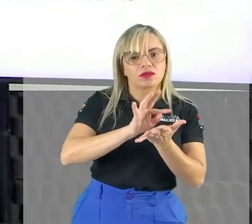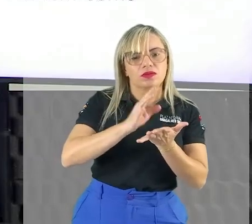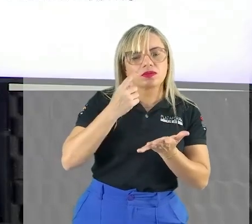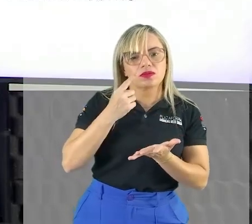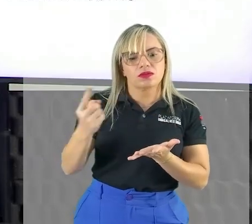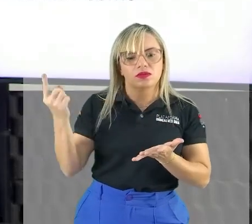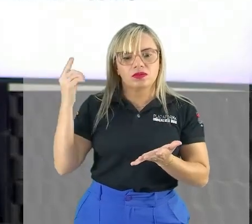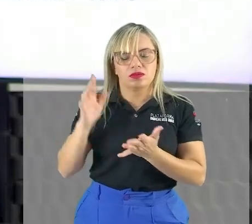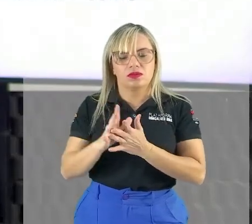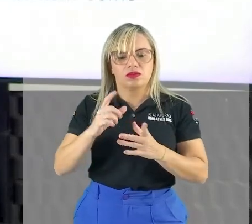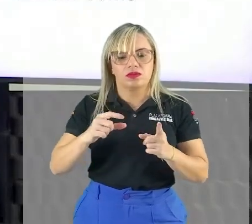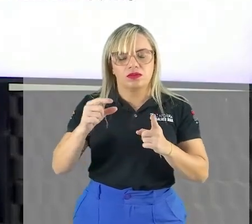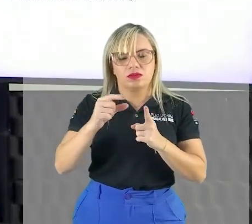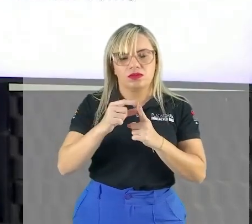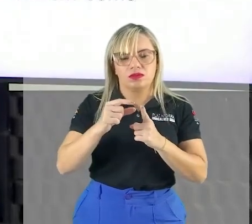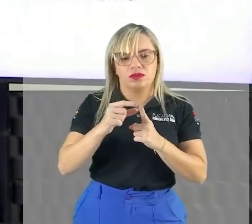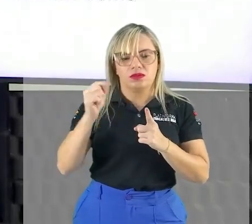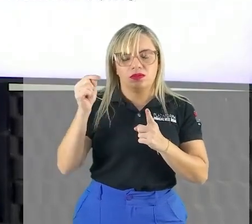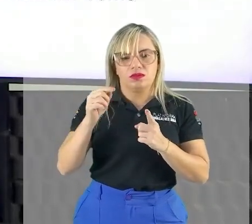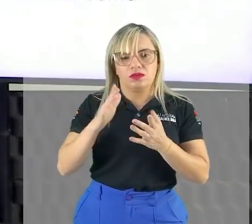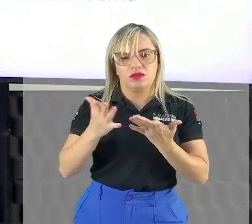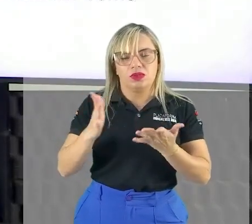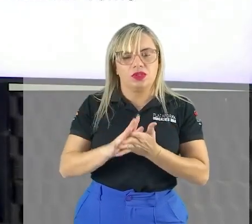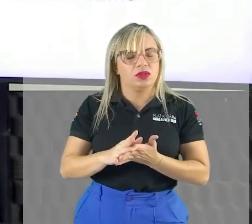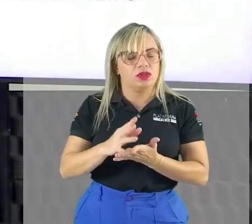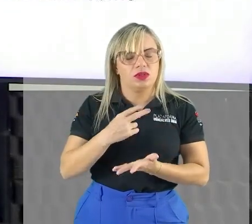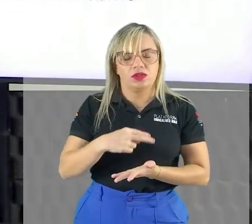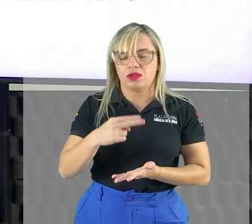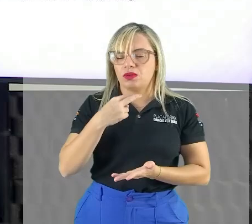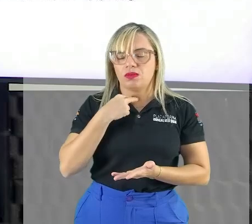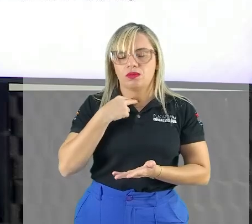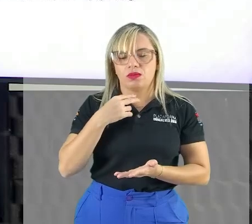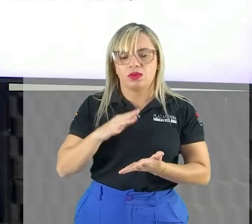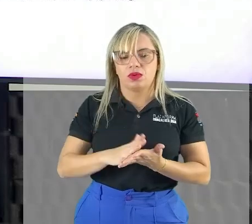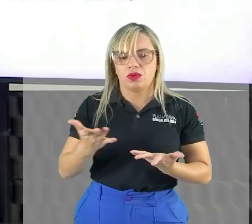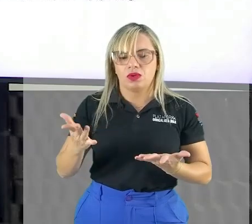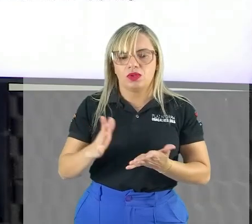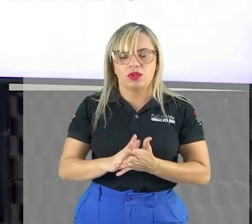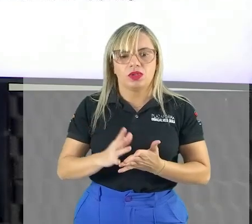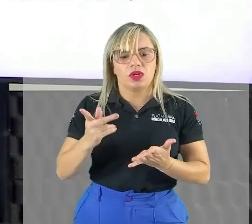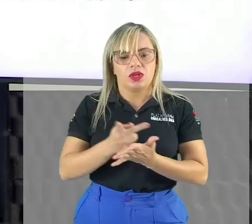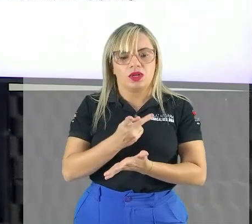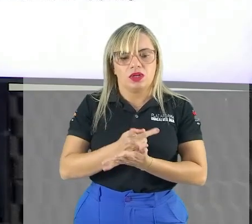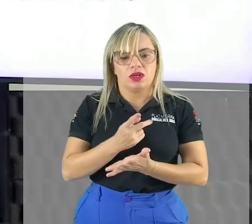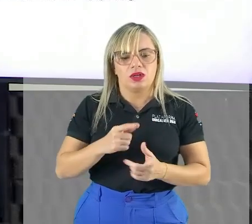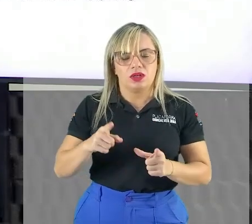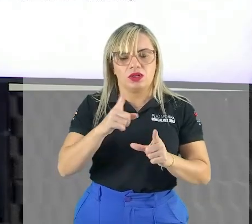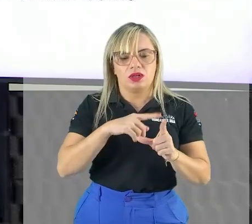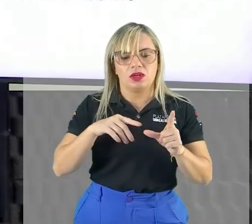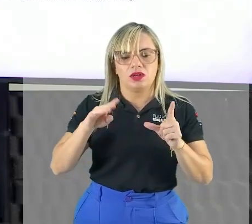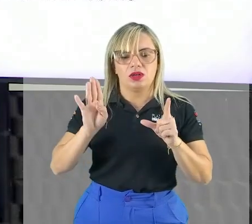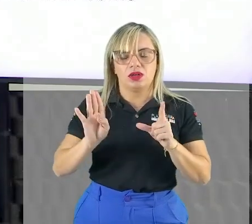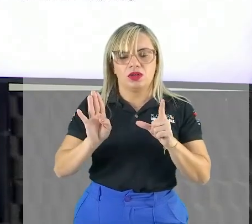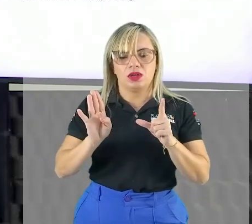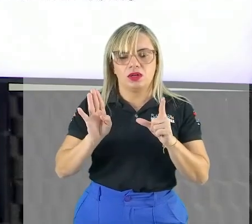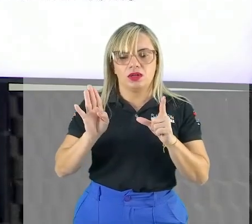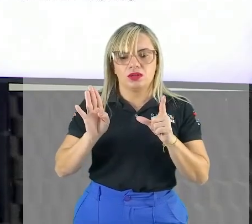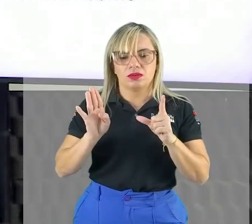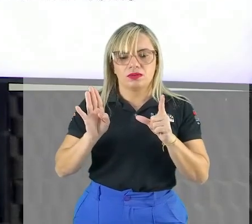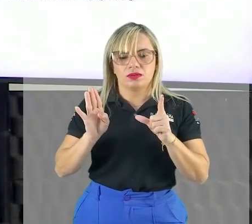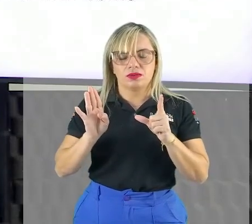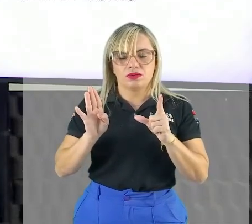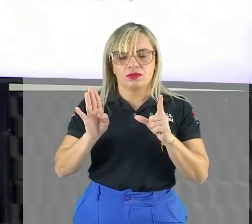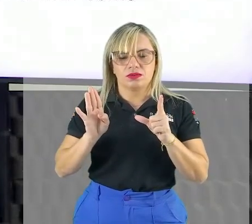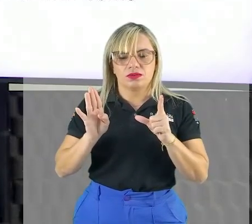aqui da alternativa A que você já sabe que não pode contar. Letra B, fortalecimento dos valores cristãos na definição do destino